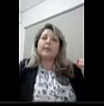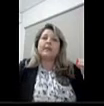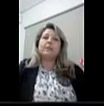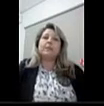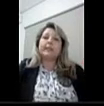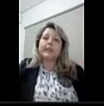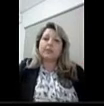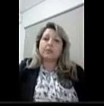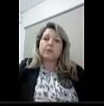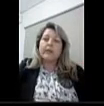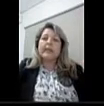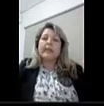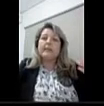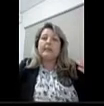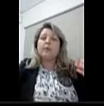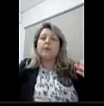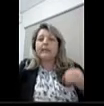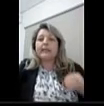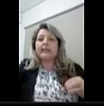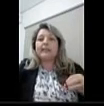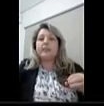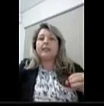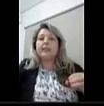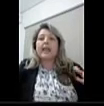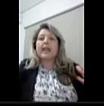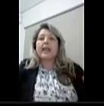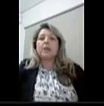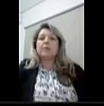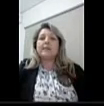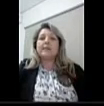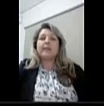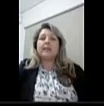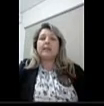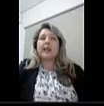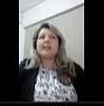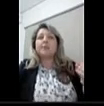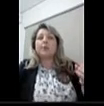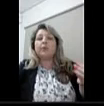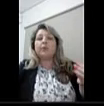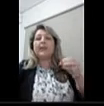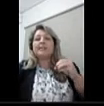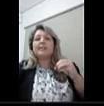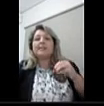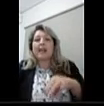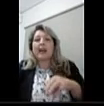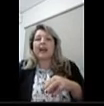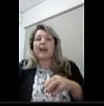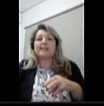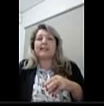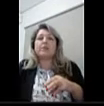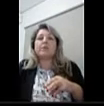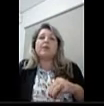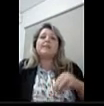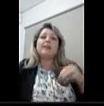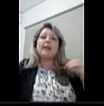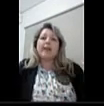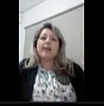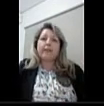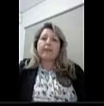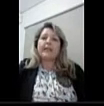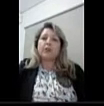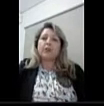copiando o texto. Então, o importante é ela conseguir responder as questões